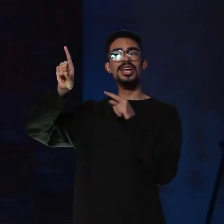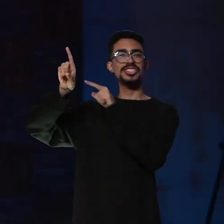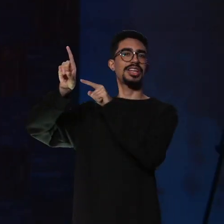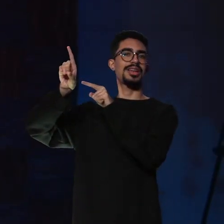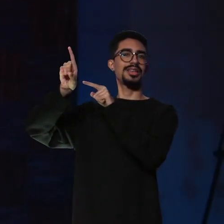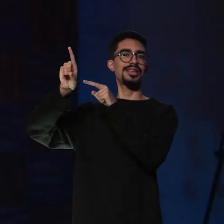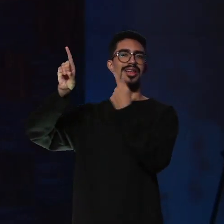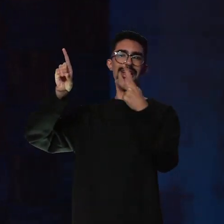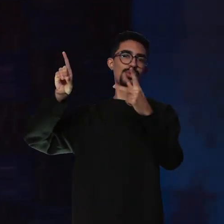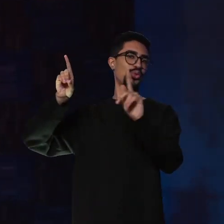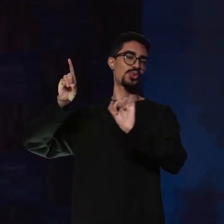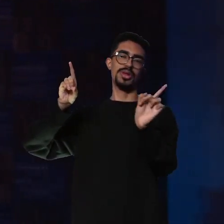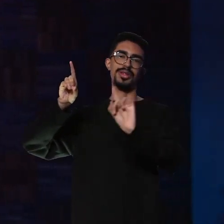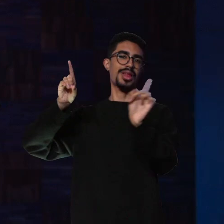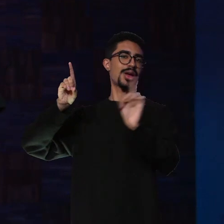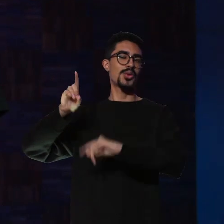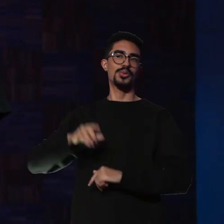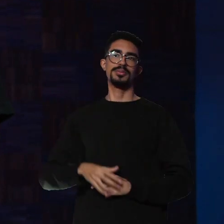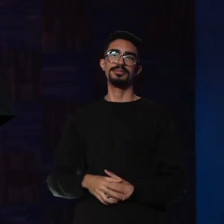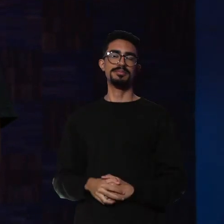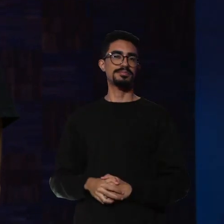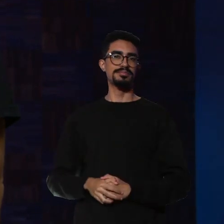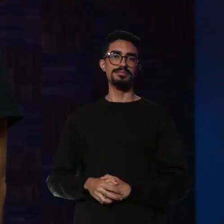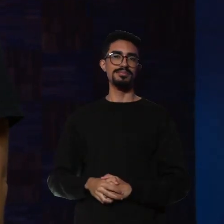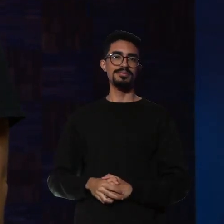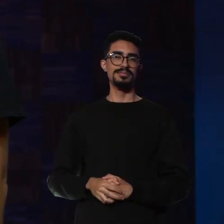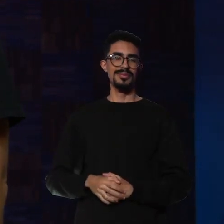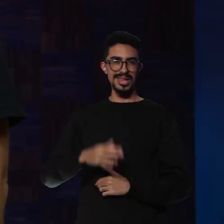a promessa do Senhor, sabe quem é? Você.